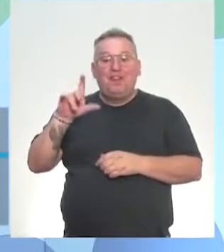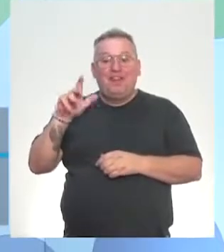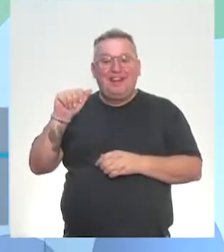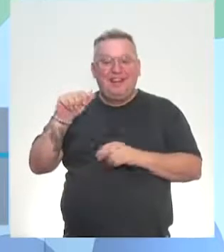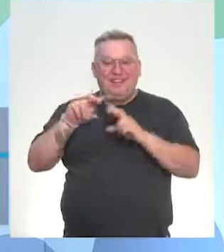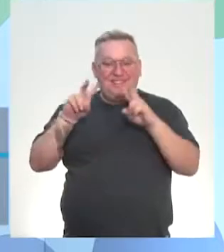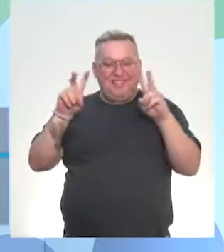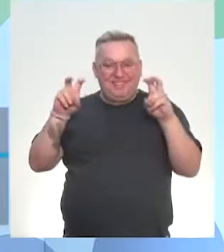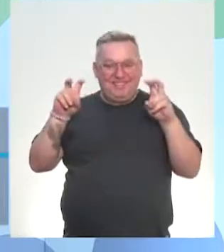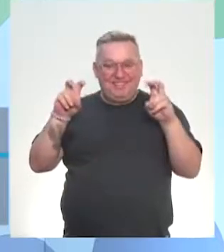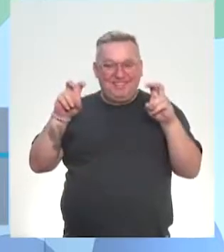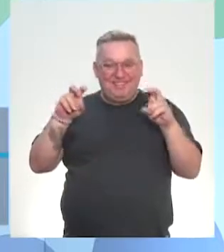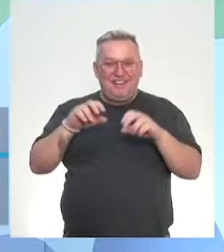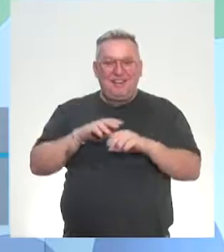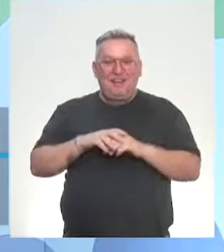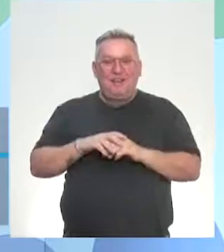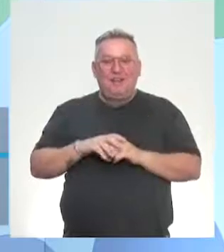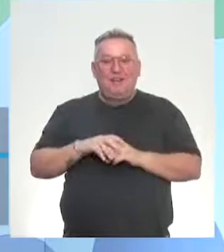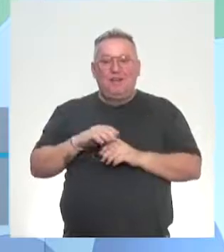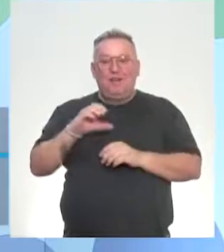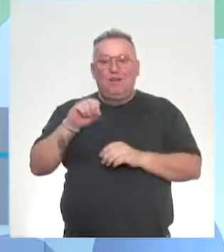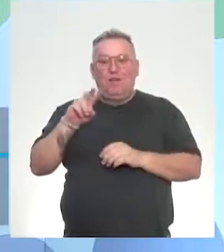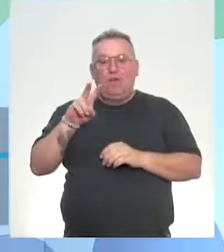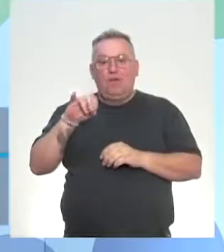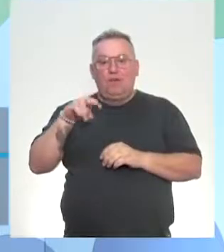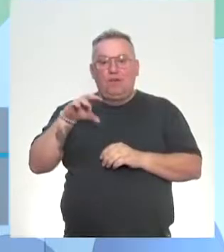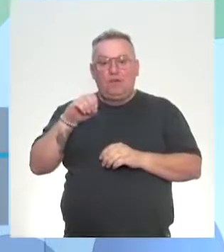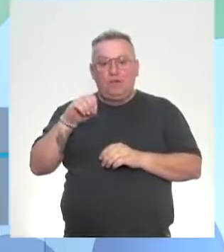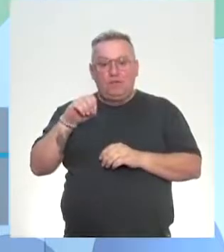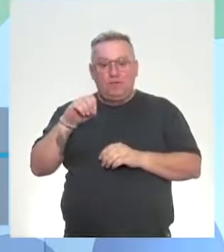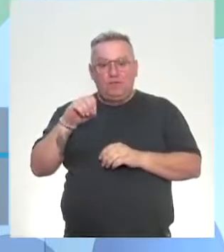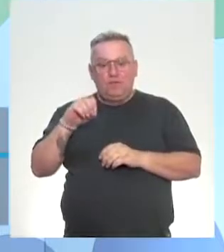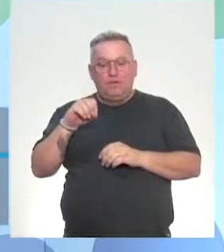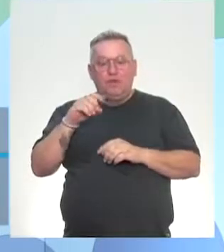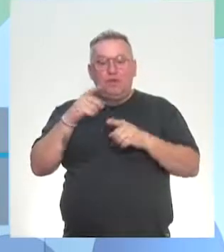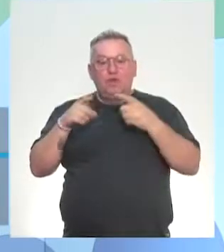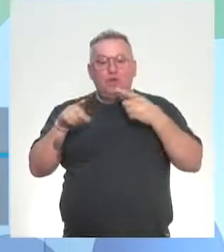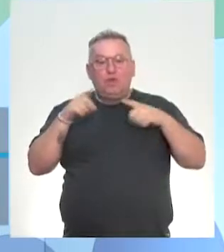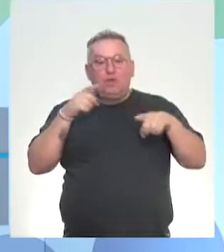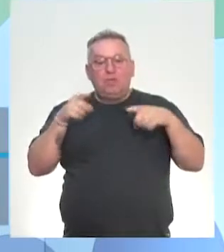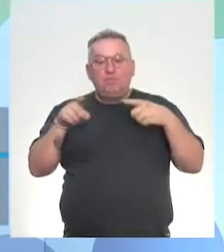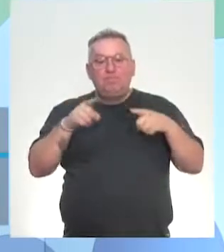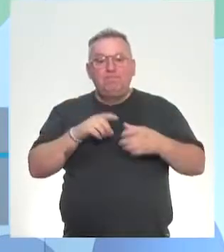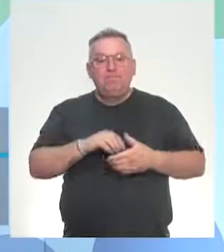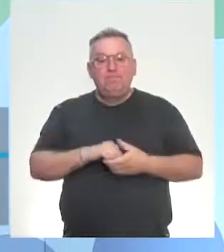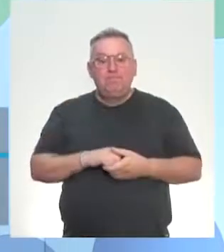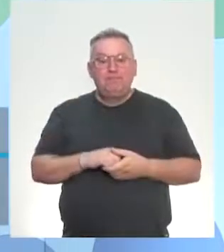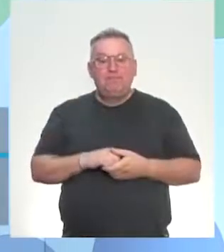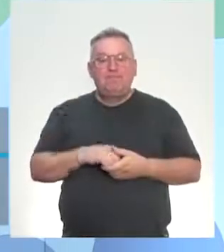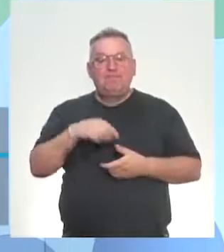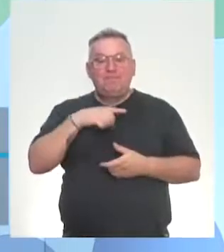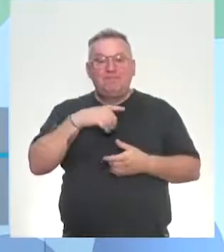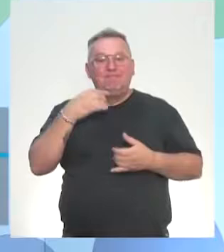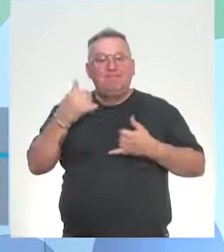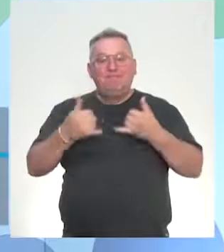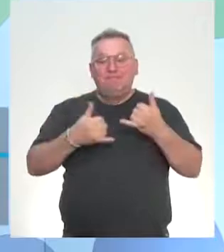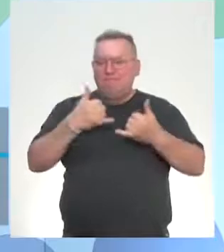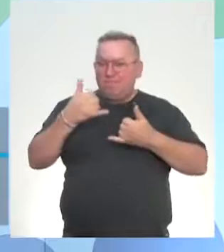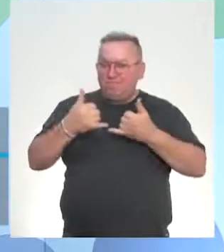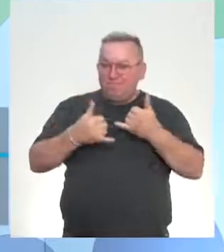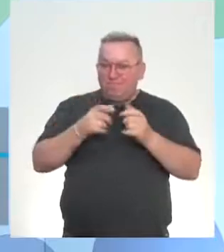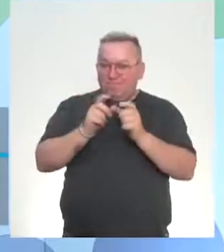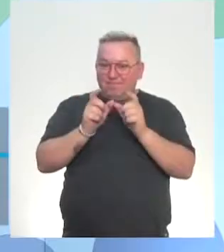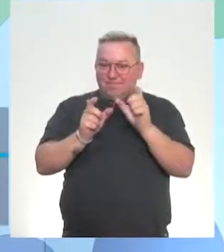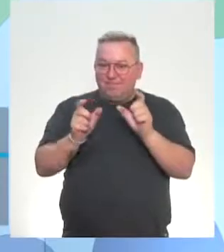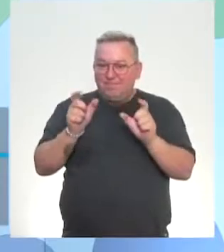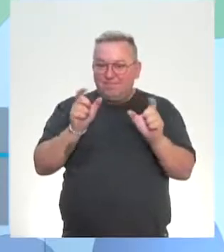trocadilho. O aluno Bernardo dizendo, ouvindo, né? Música é música. Então, aí essa brincadeira com